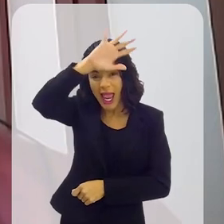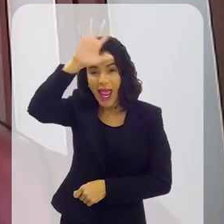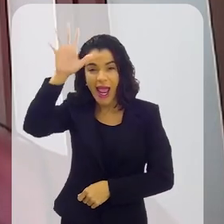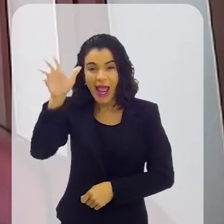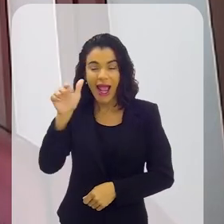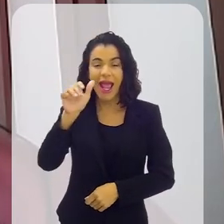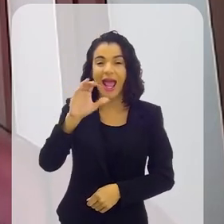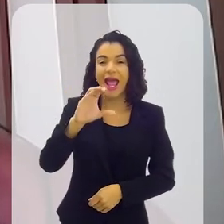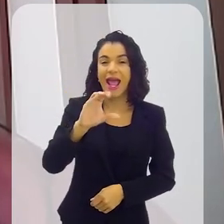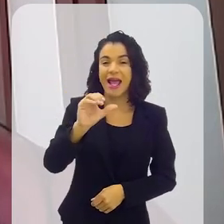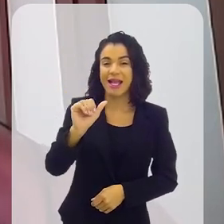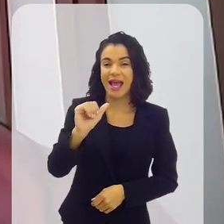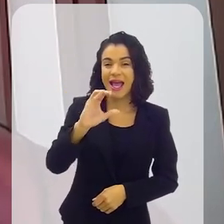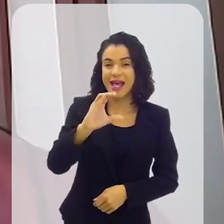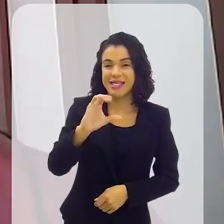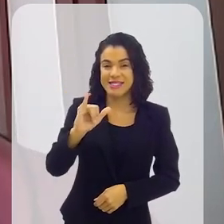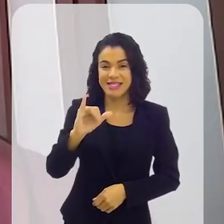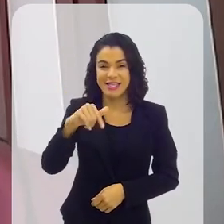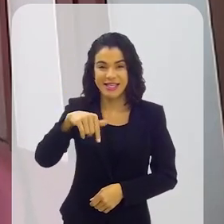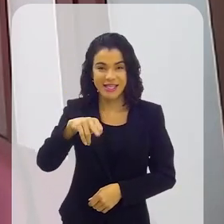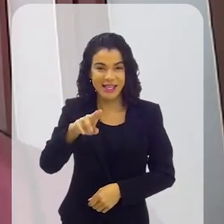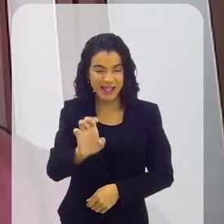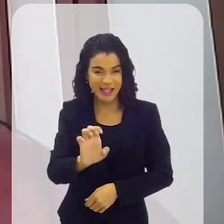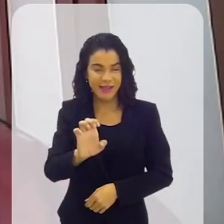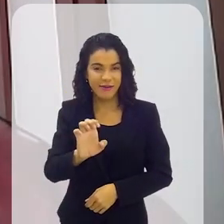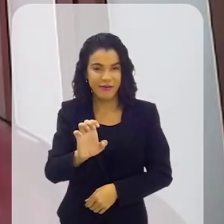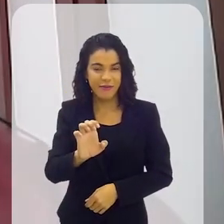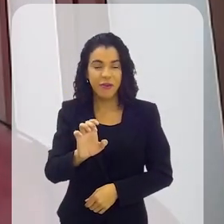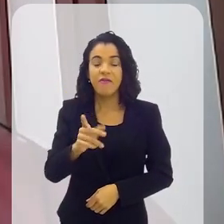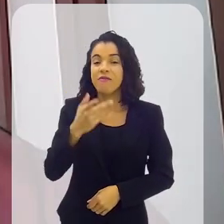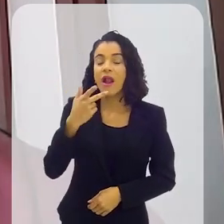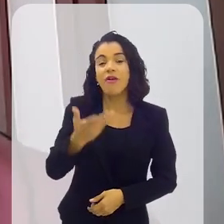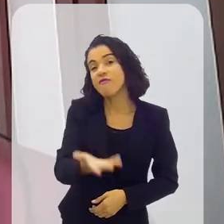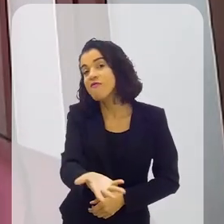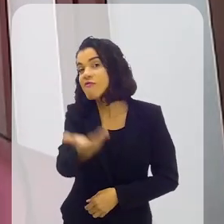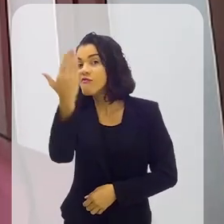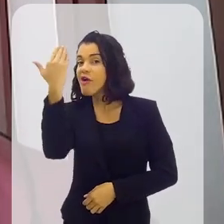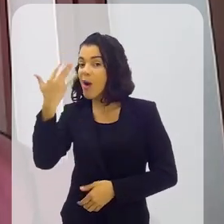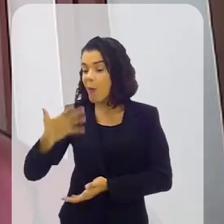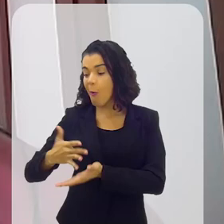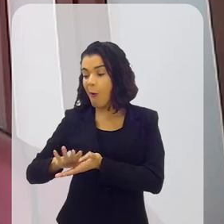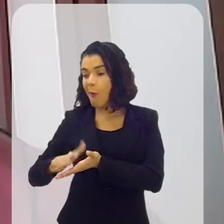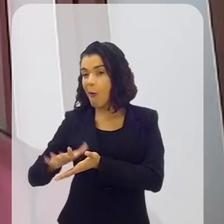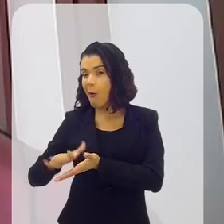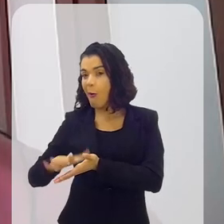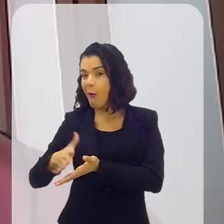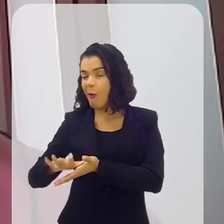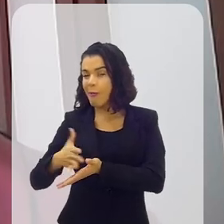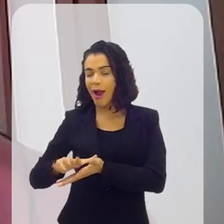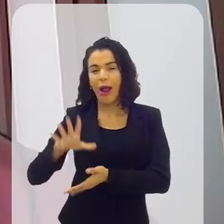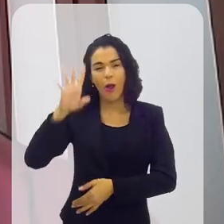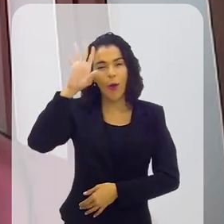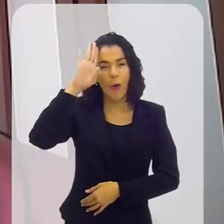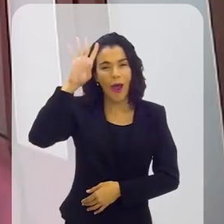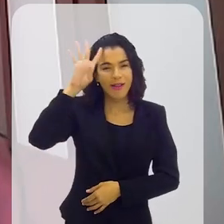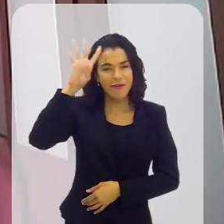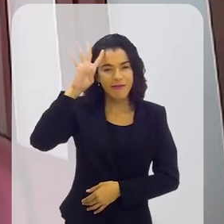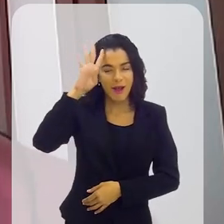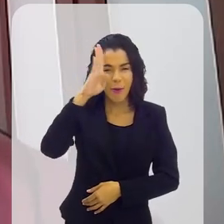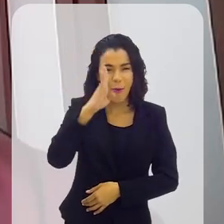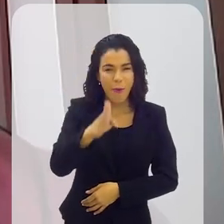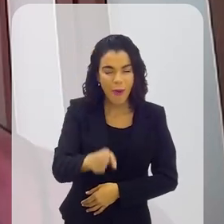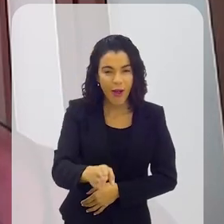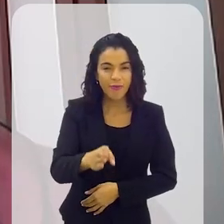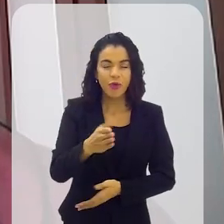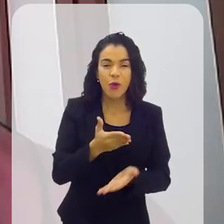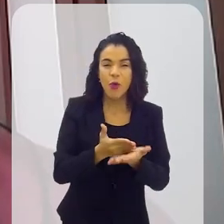nunca se falou, vamos na roda do cacique, vamos na roda de samba do cacique. Se falava, vamos para o pagode do cacique, que era quarta-feira,